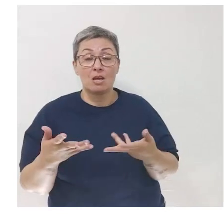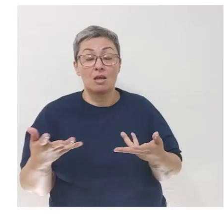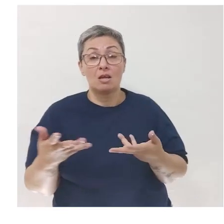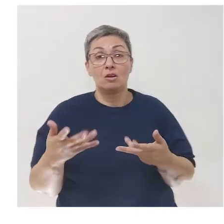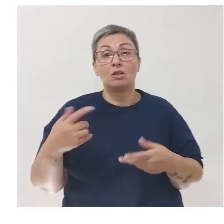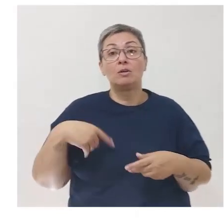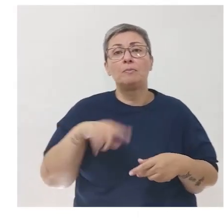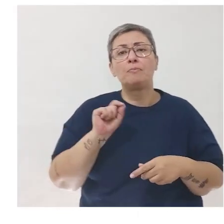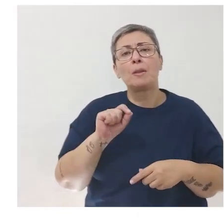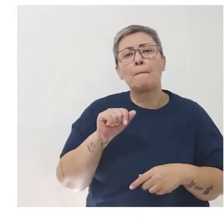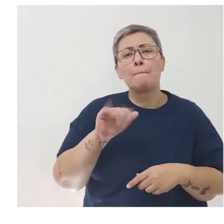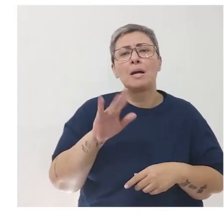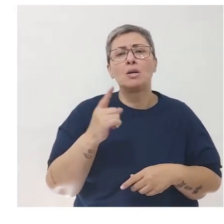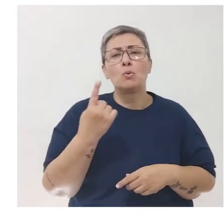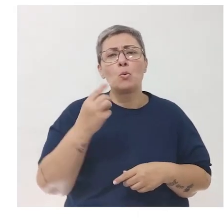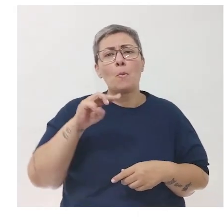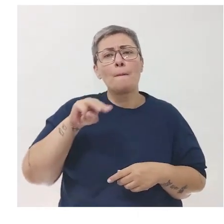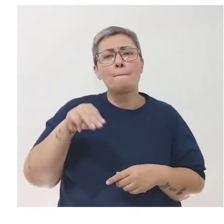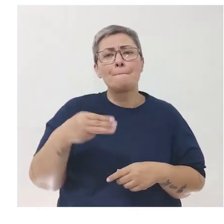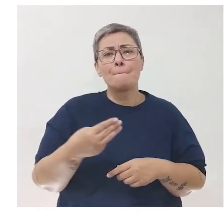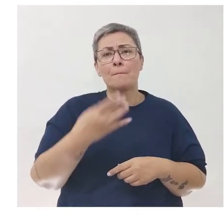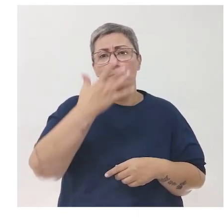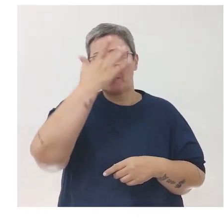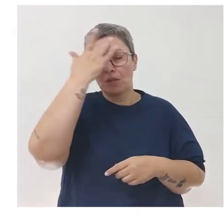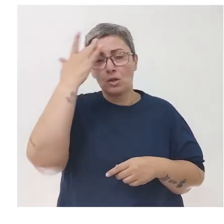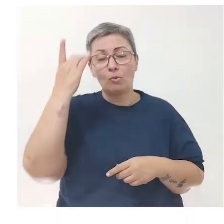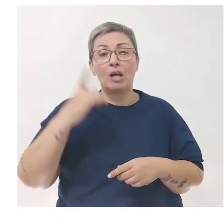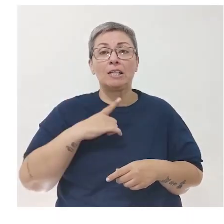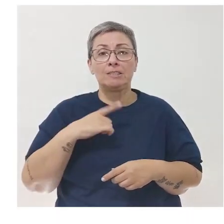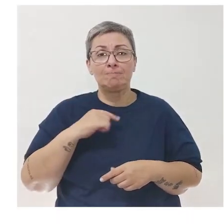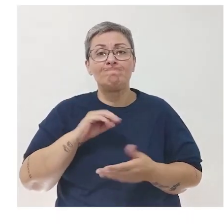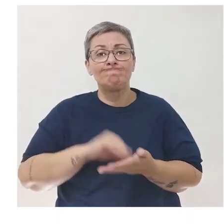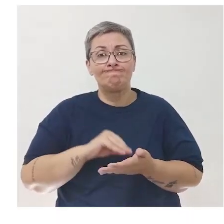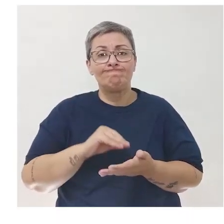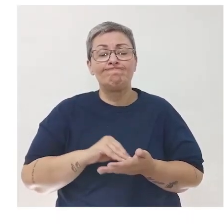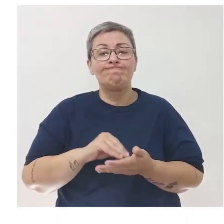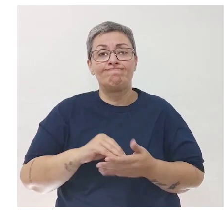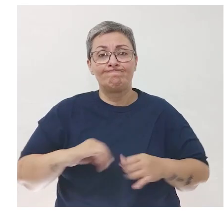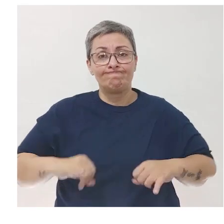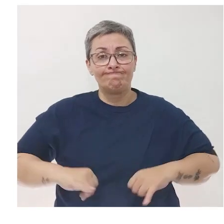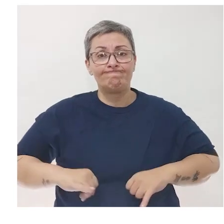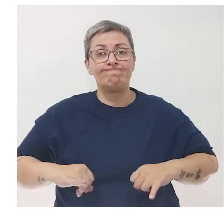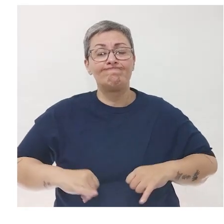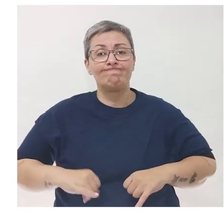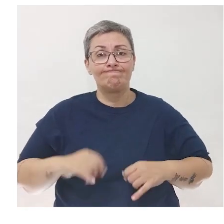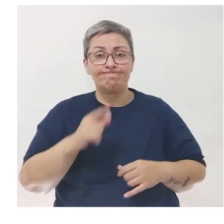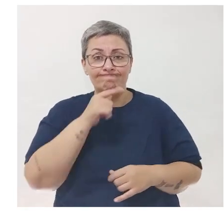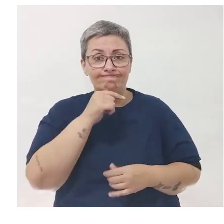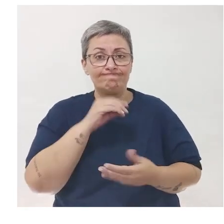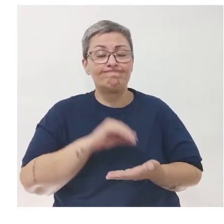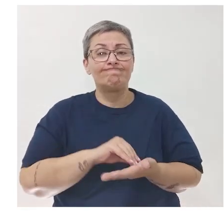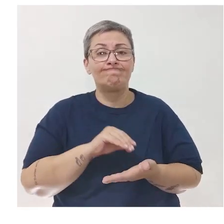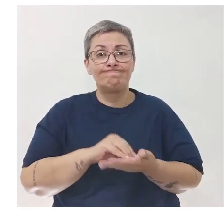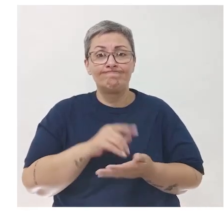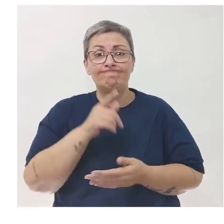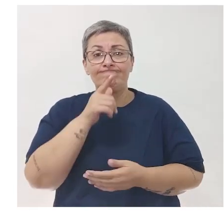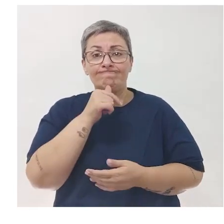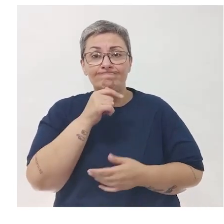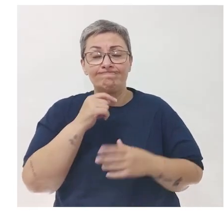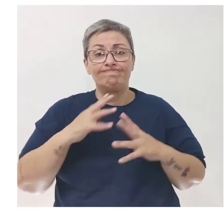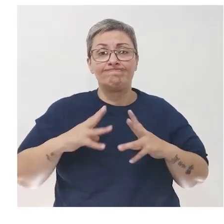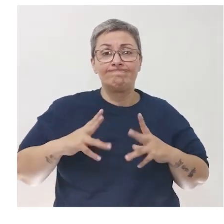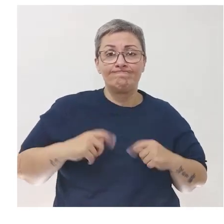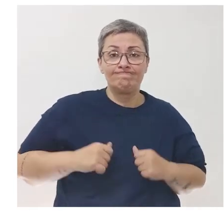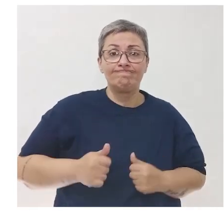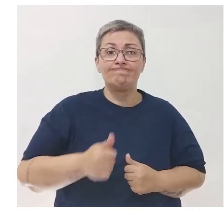Atualmente, mais de 1 milhão de pessoas sofrem com a falta de acesso à água limpa e potável para as